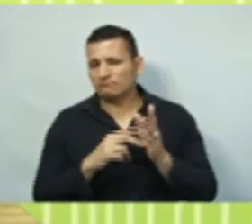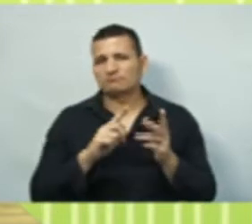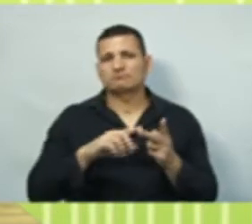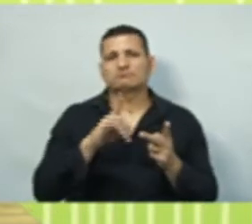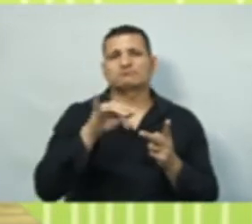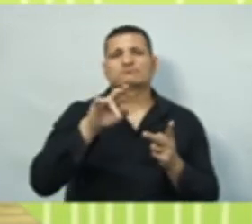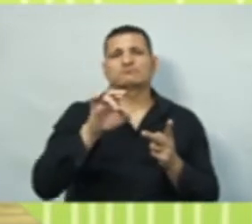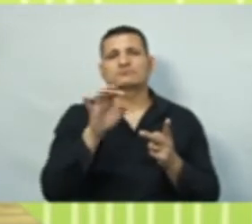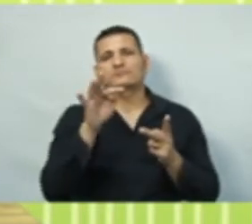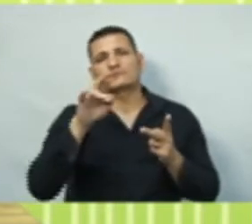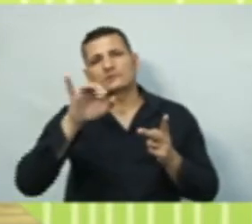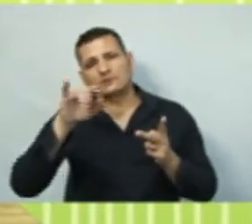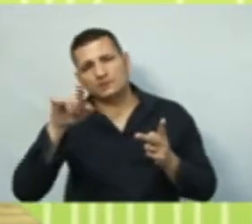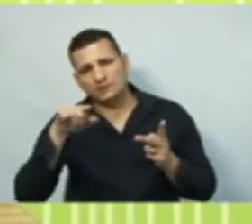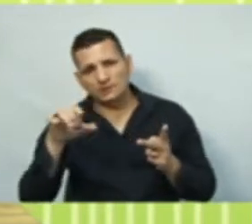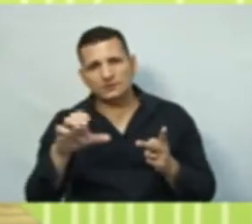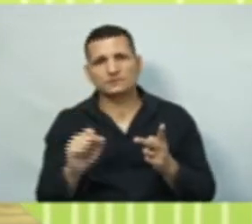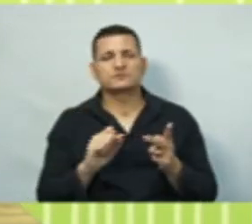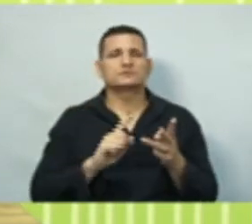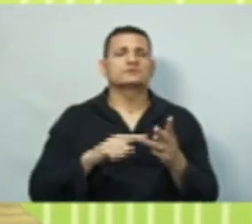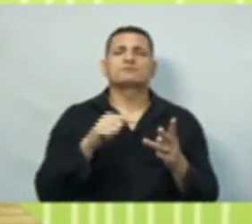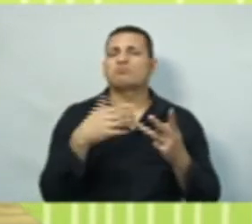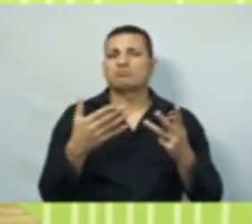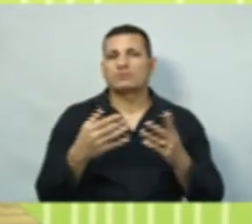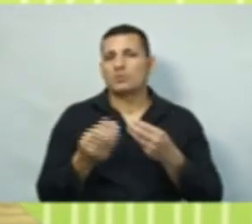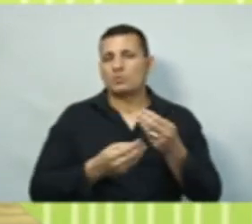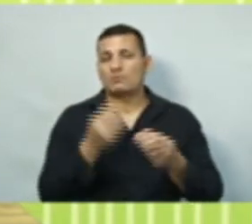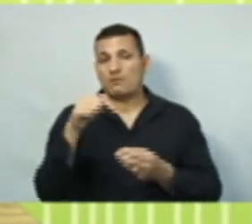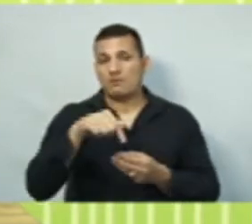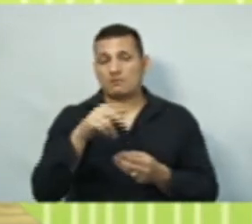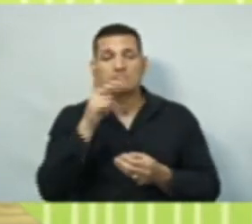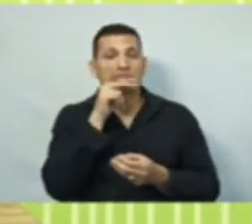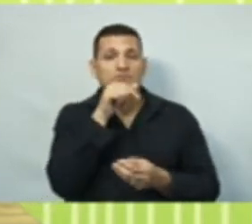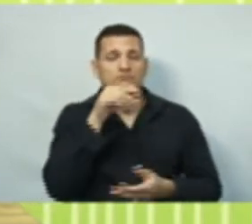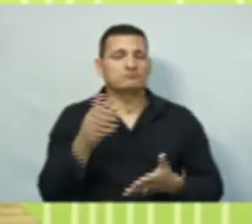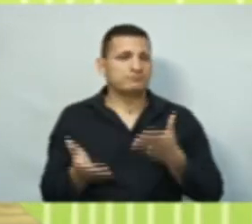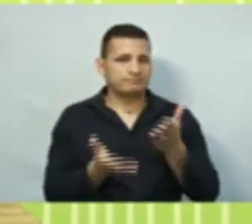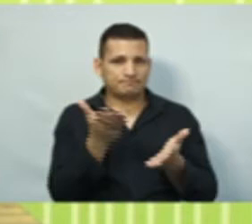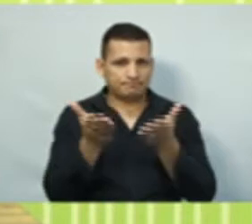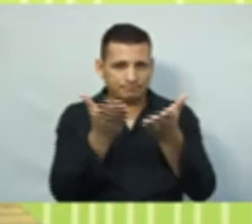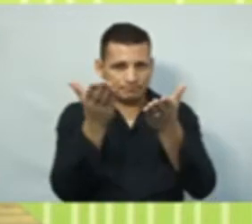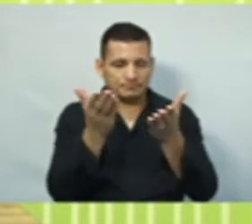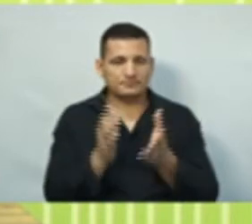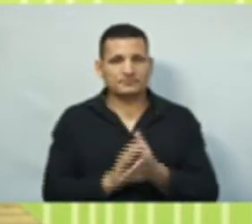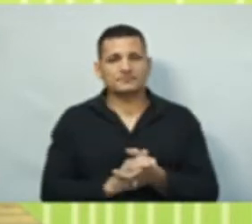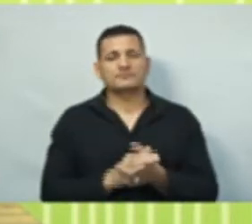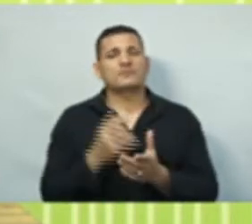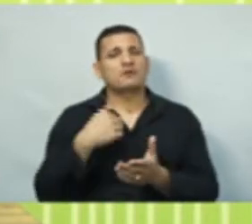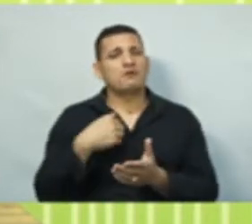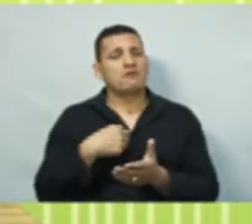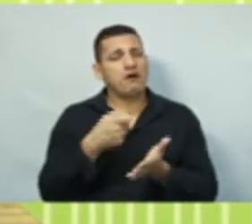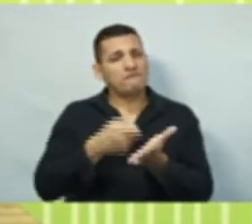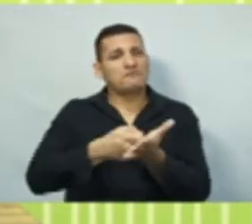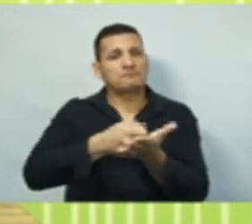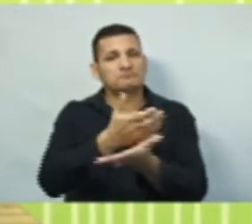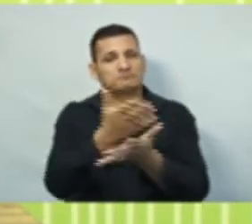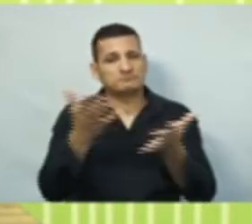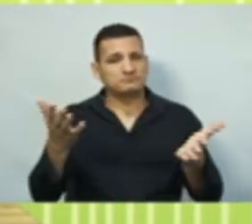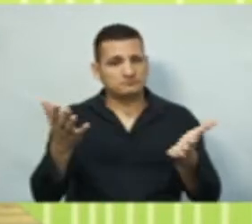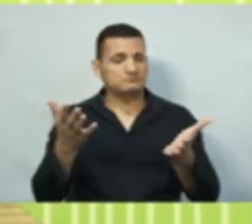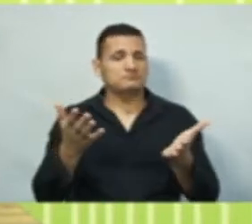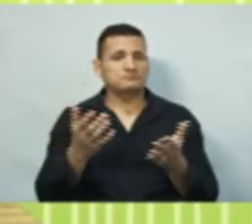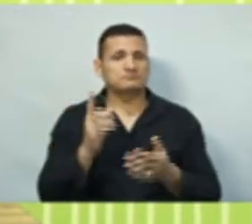diretrizes de como deve se dar esse incentivo aqui na capital. Viu? Eu afirmei para vocês no